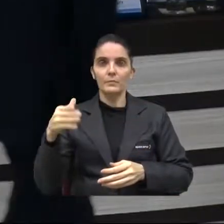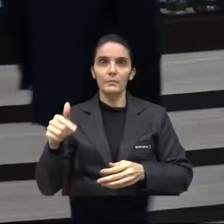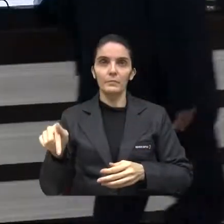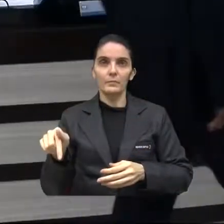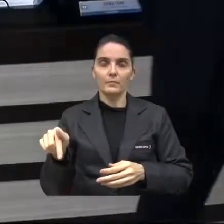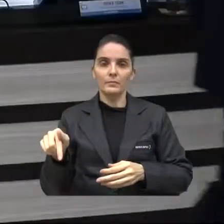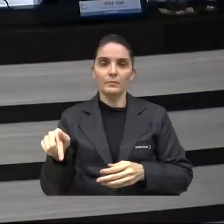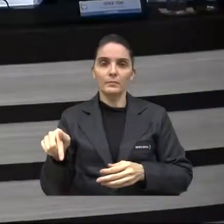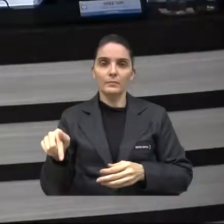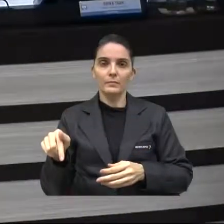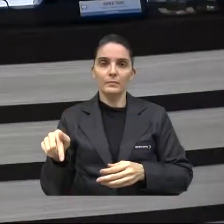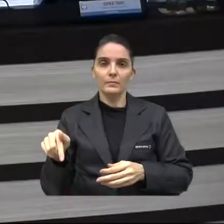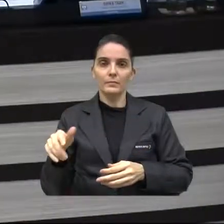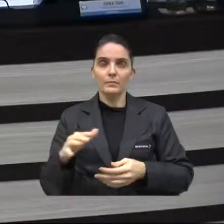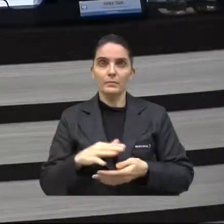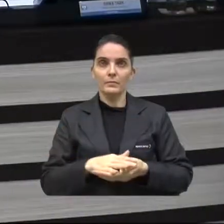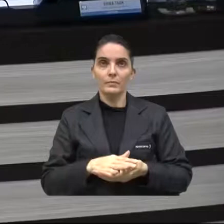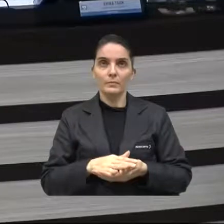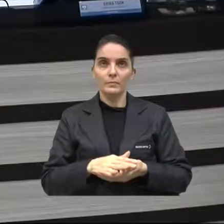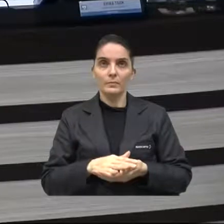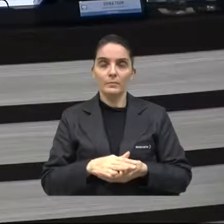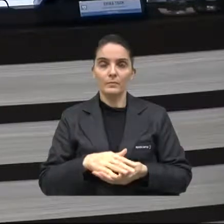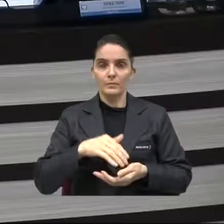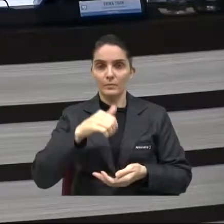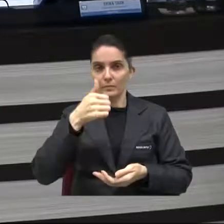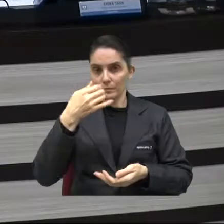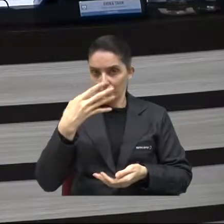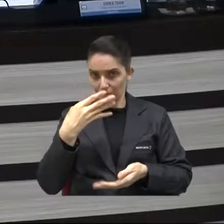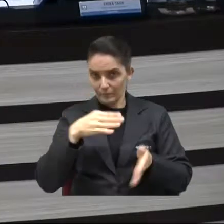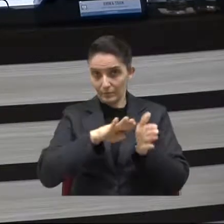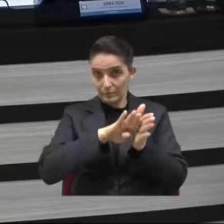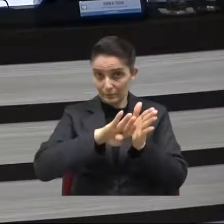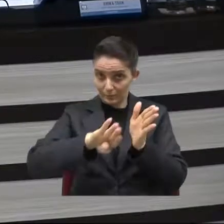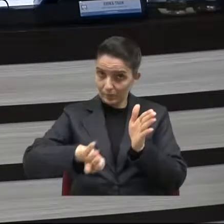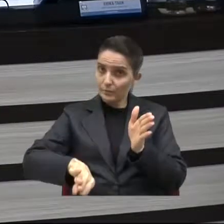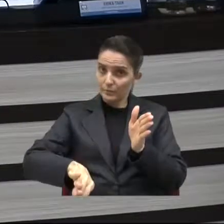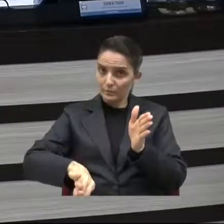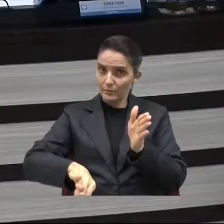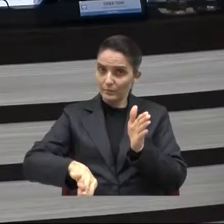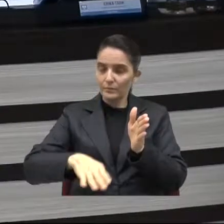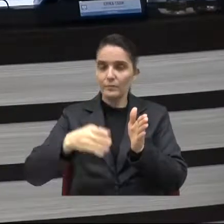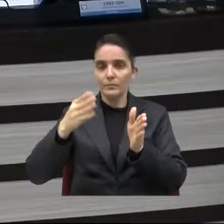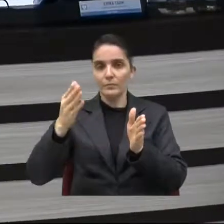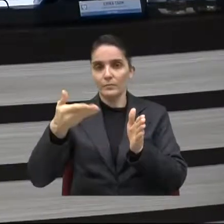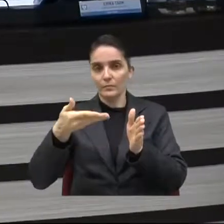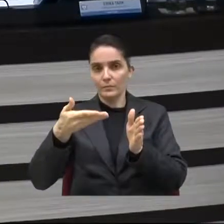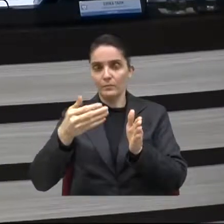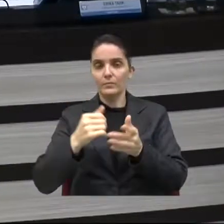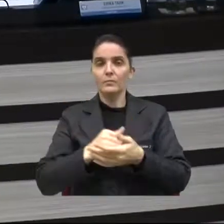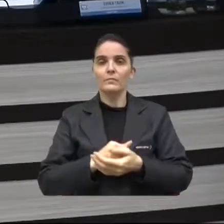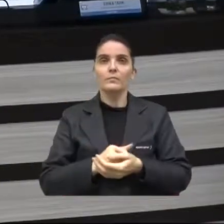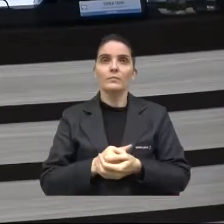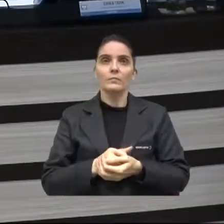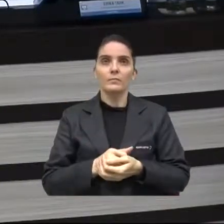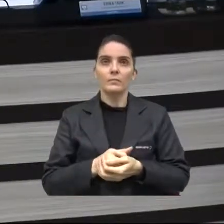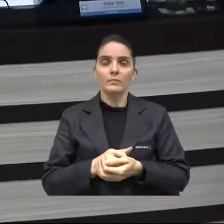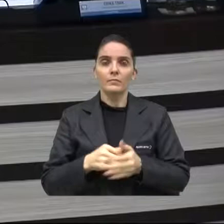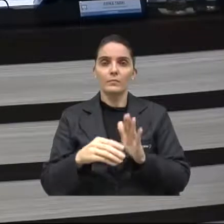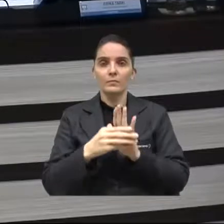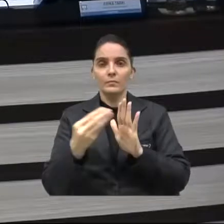316/2017. Então, foi retirada a emenda número 14 e, com isso, pode-se votar a